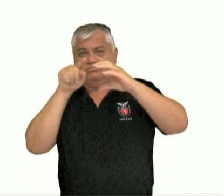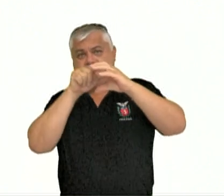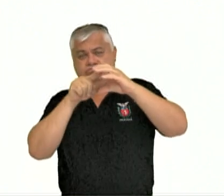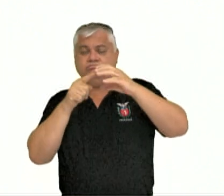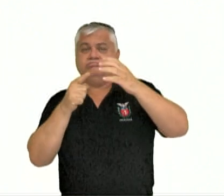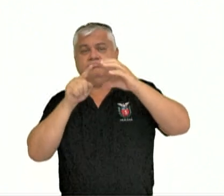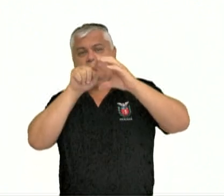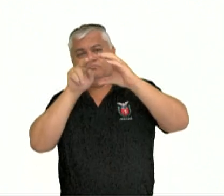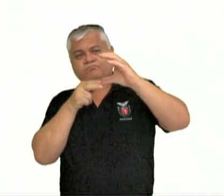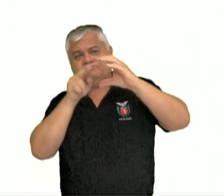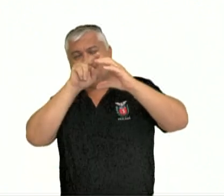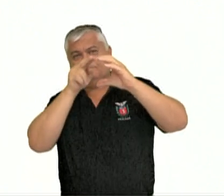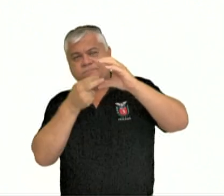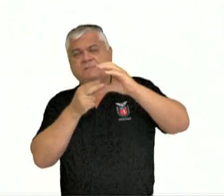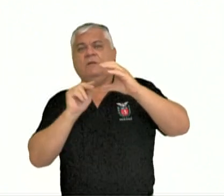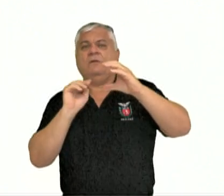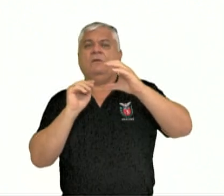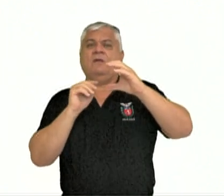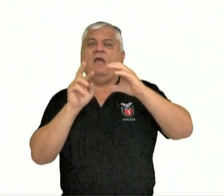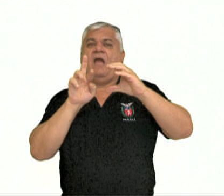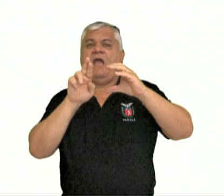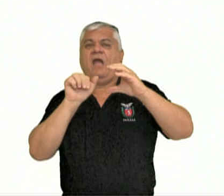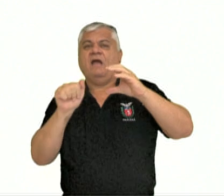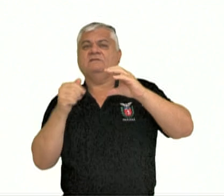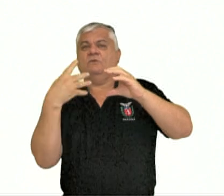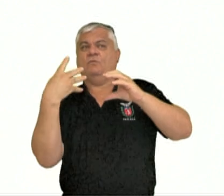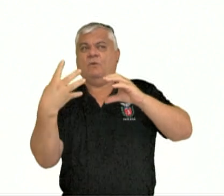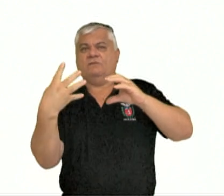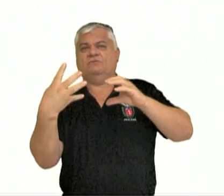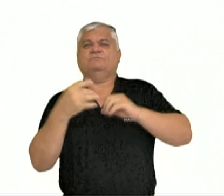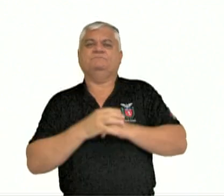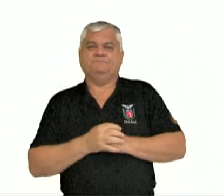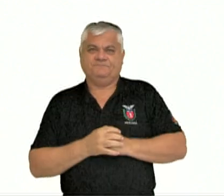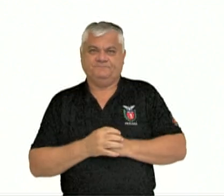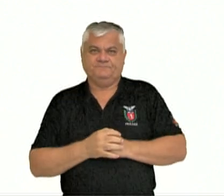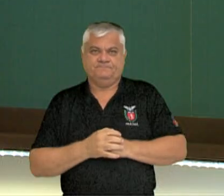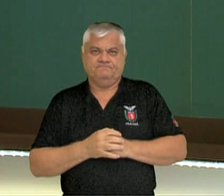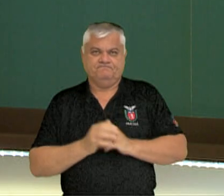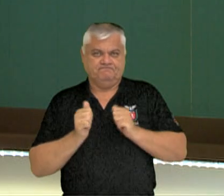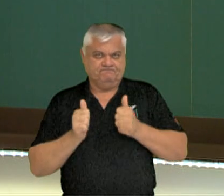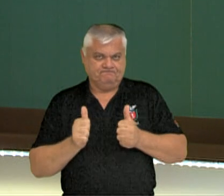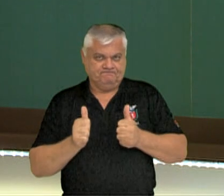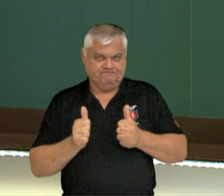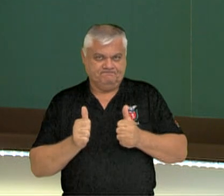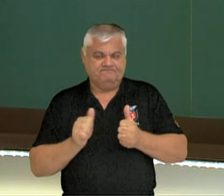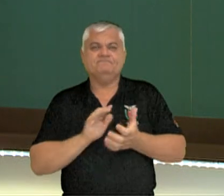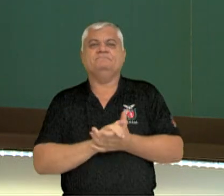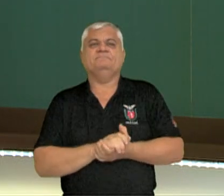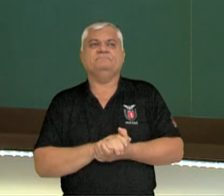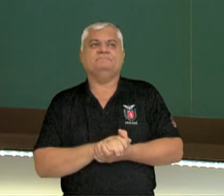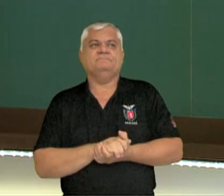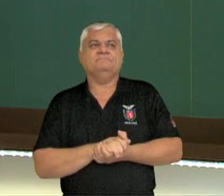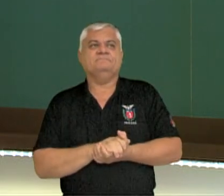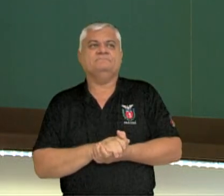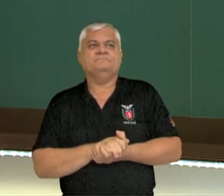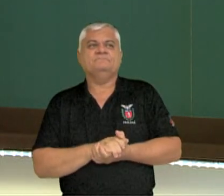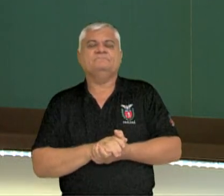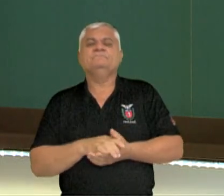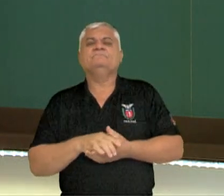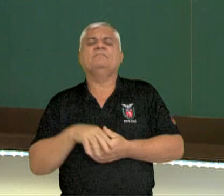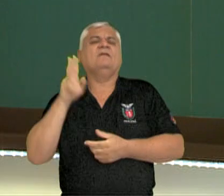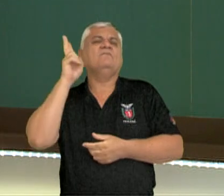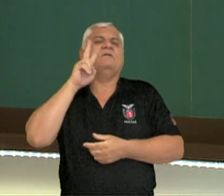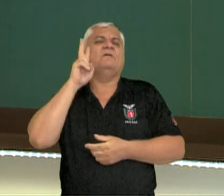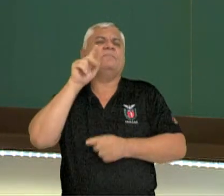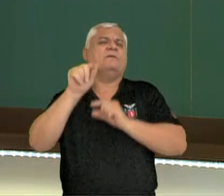esse arco alfa em radianos, ele mede 4 unidades, ok? Então, vamos relembrar